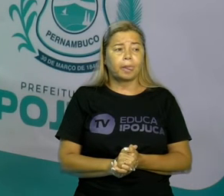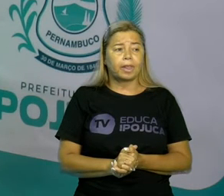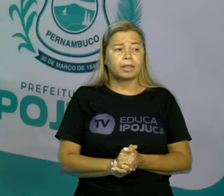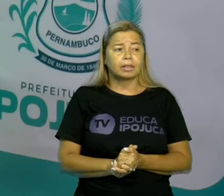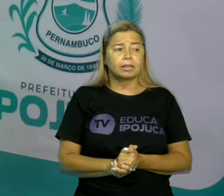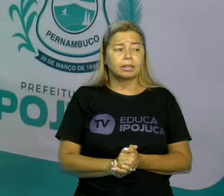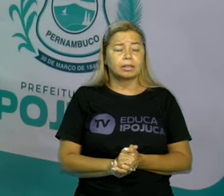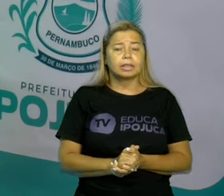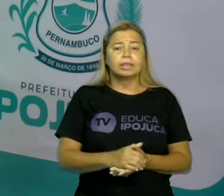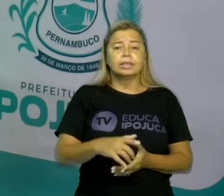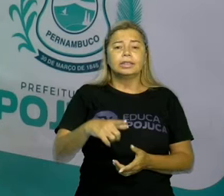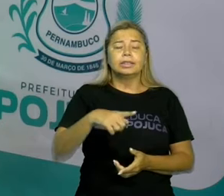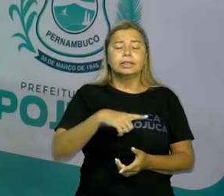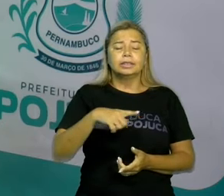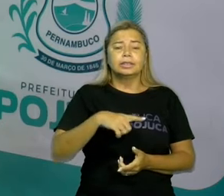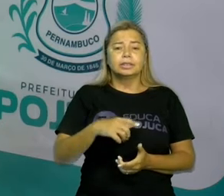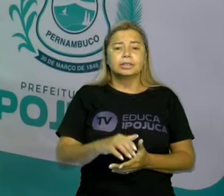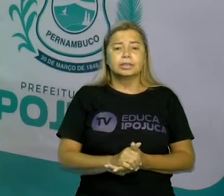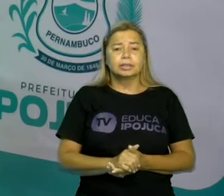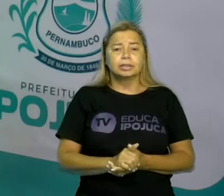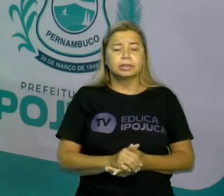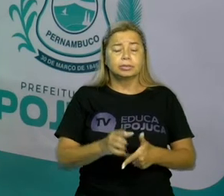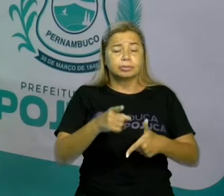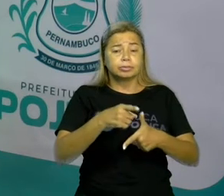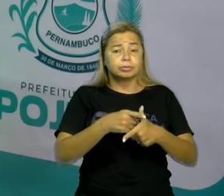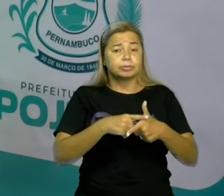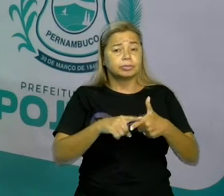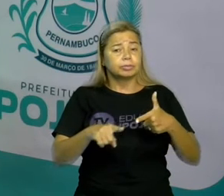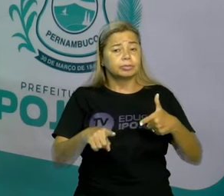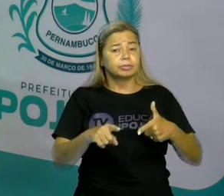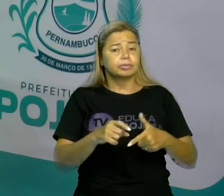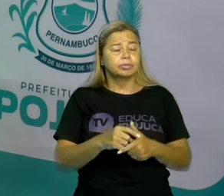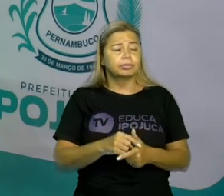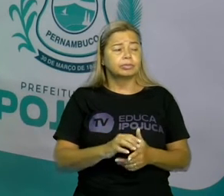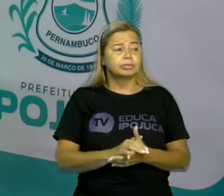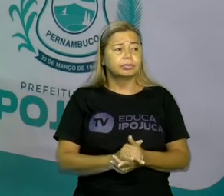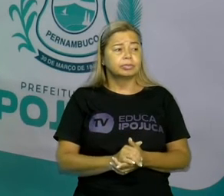um probleminha, né, para ser